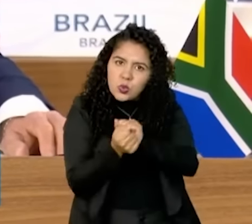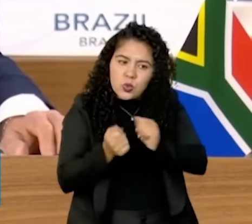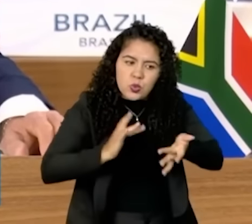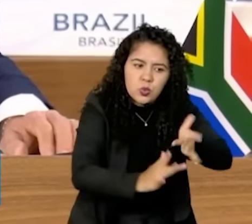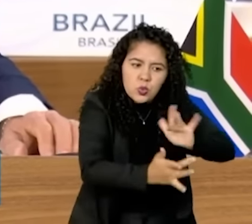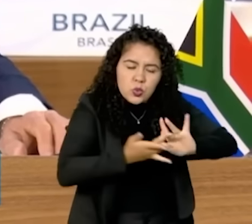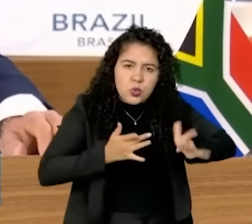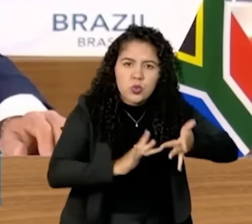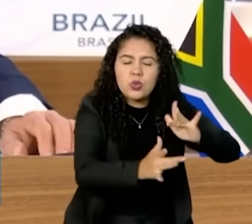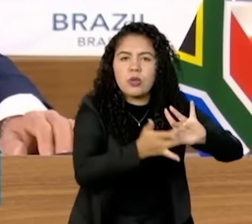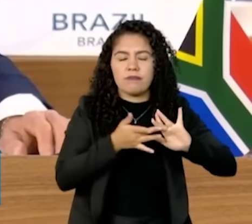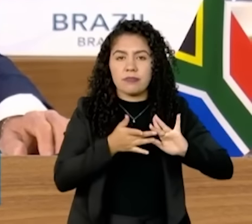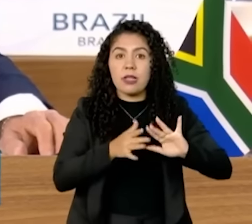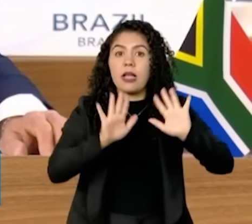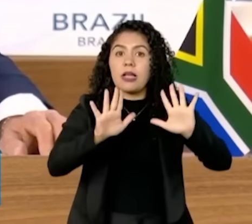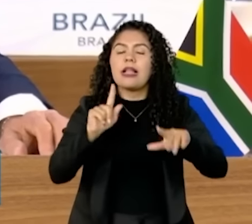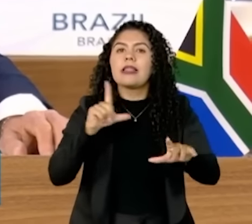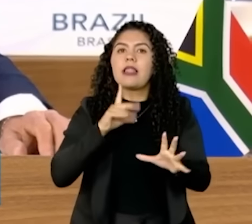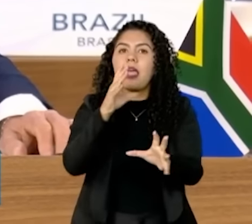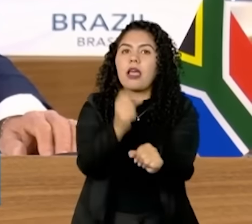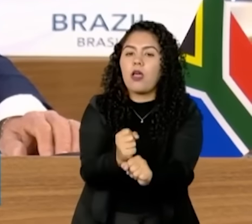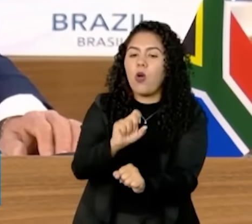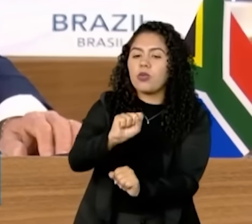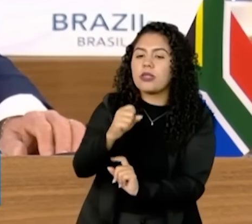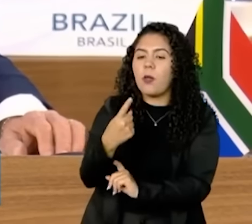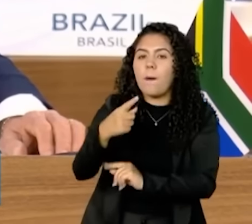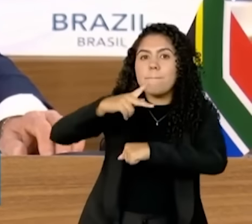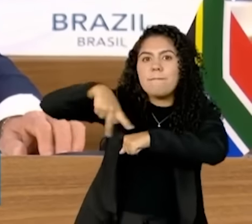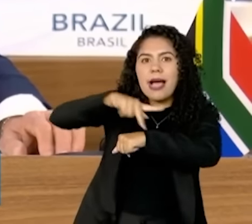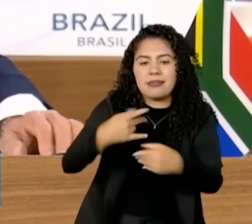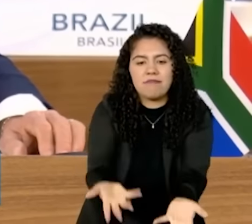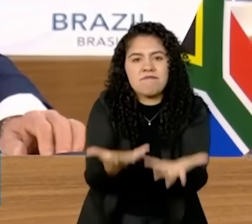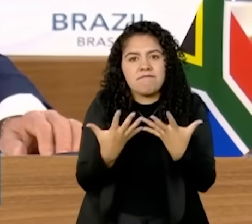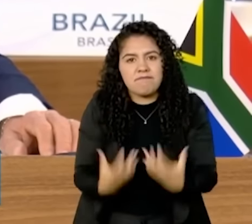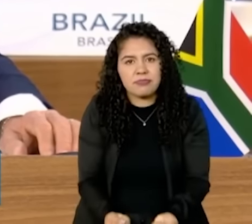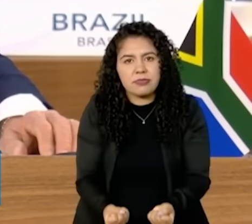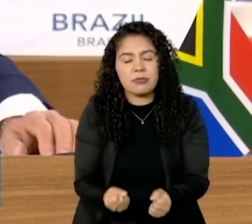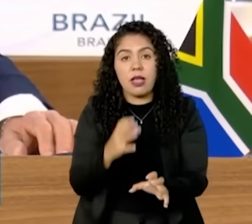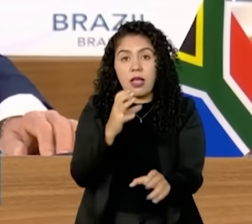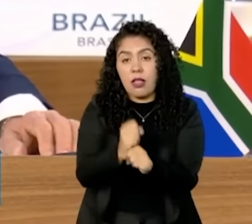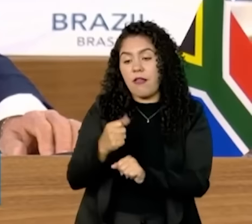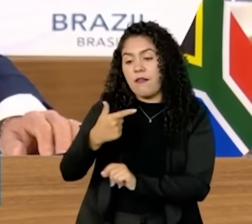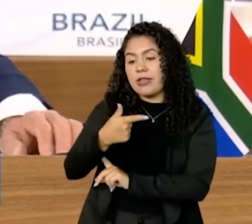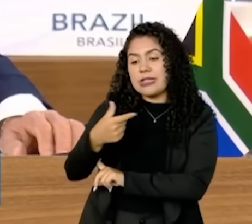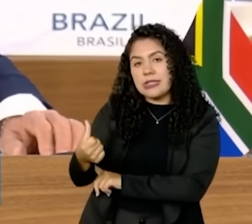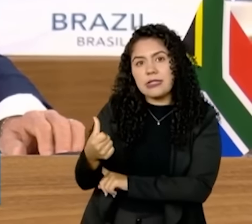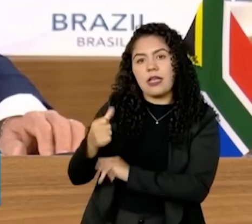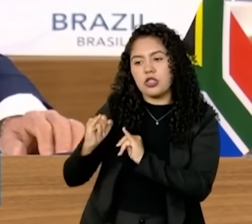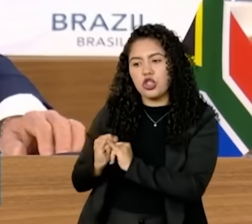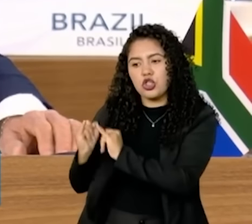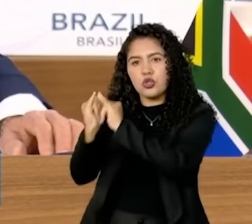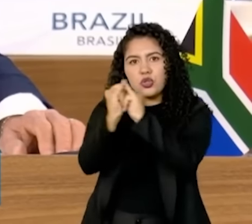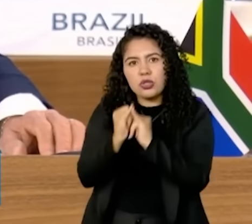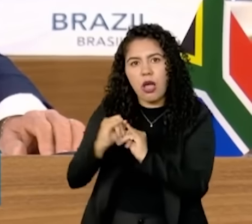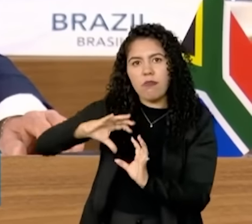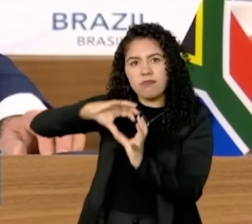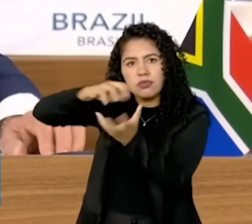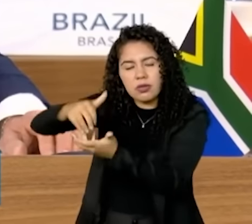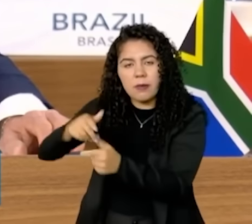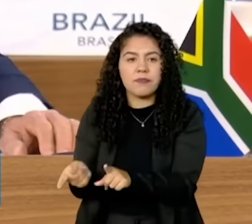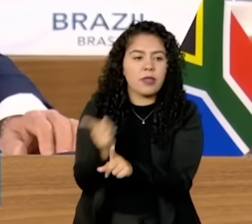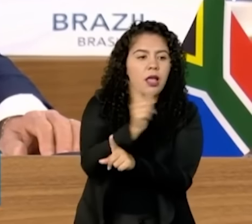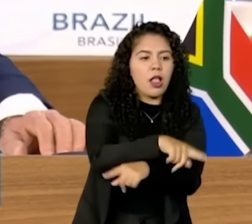Já contamos com a adesão de 81 países, 26 organizações internacionais, 9